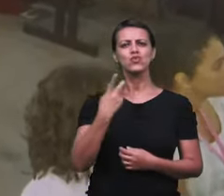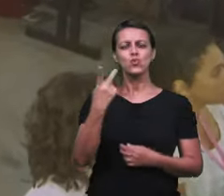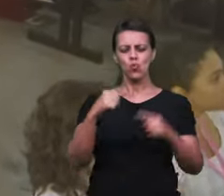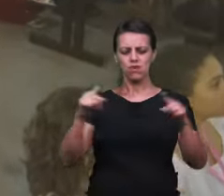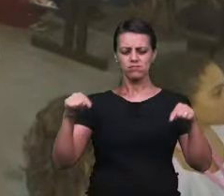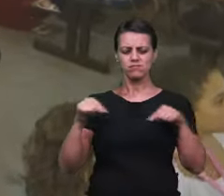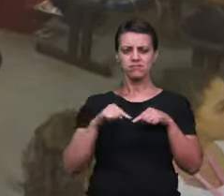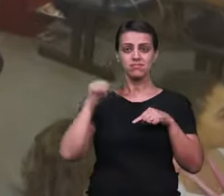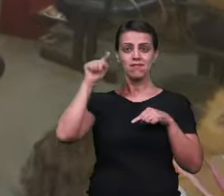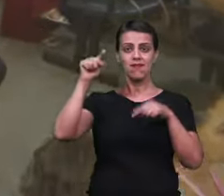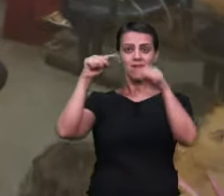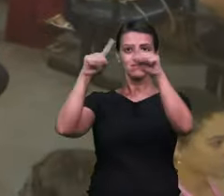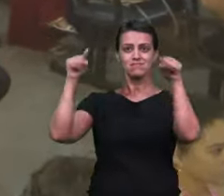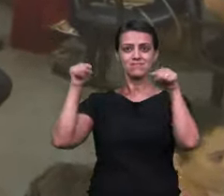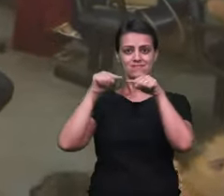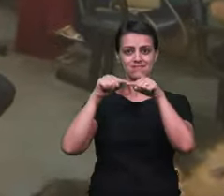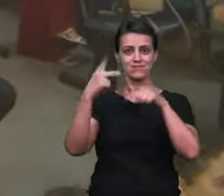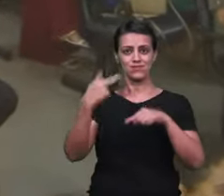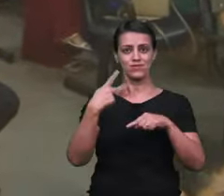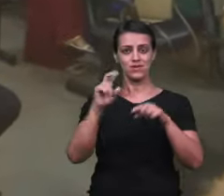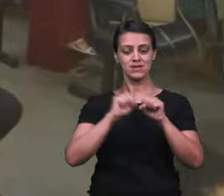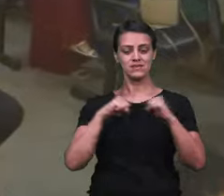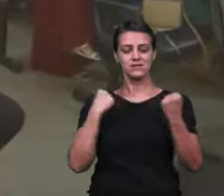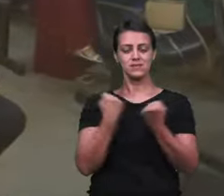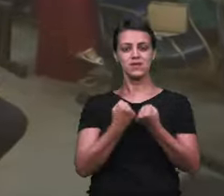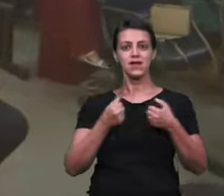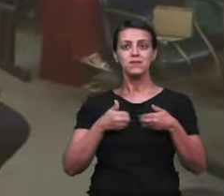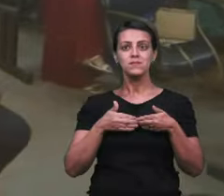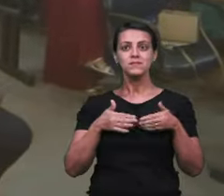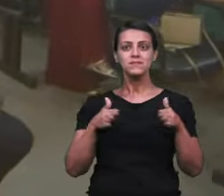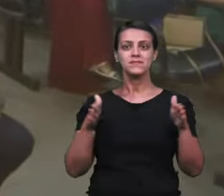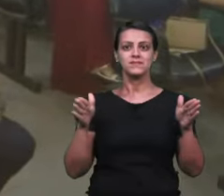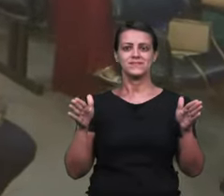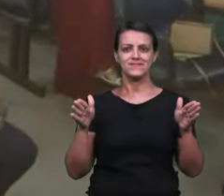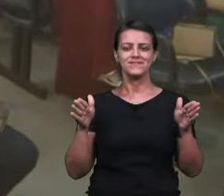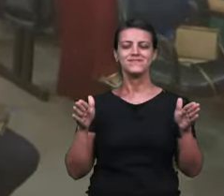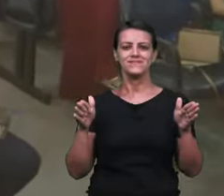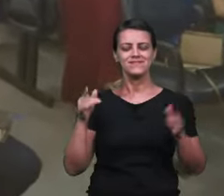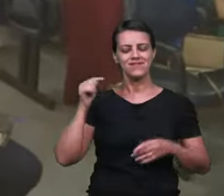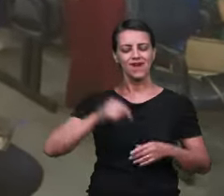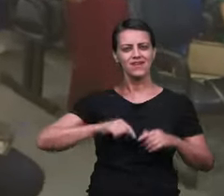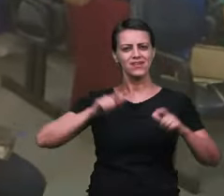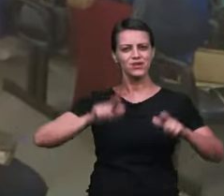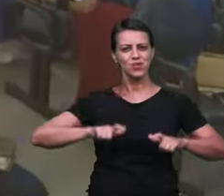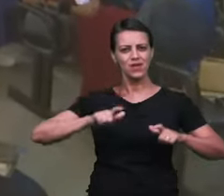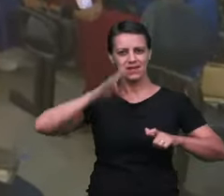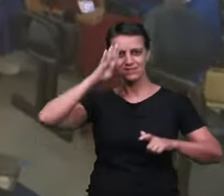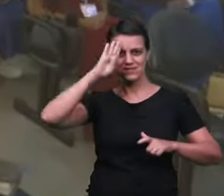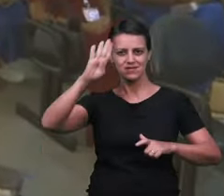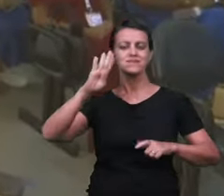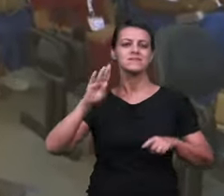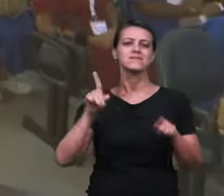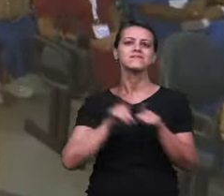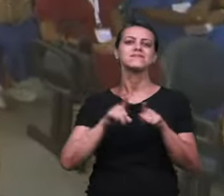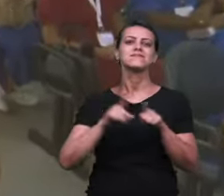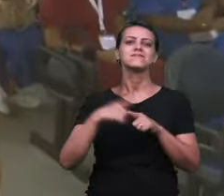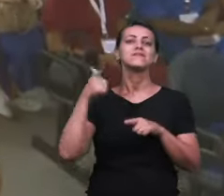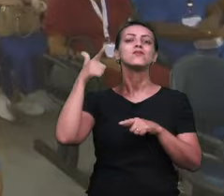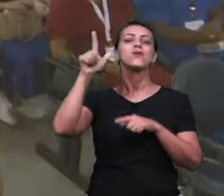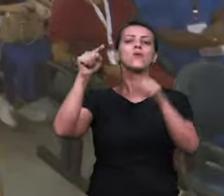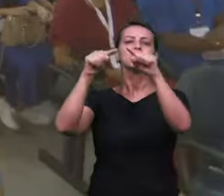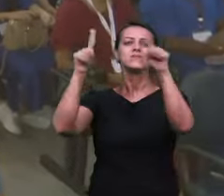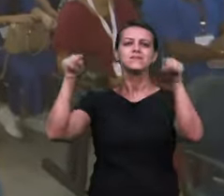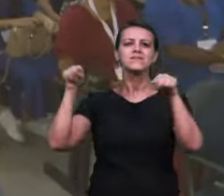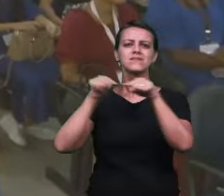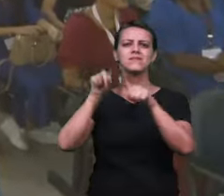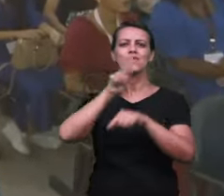fazendo principiantes, seminário de principiantes. Aqui o templo e também outro templo que